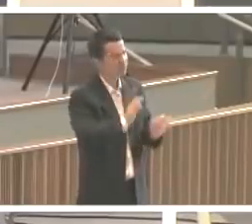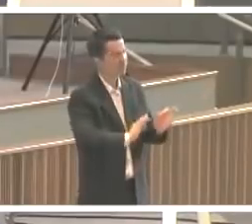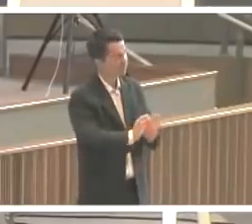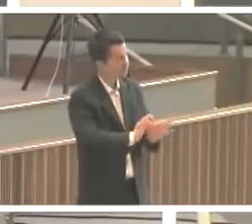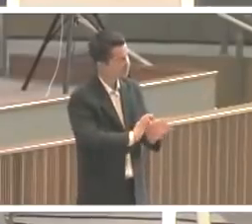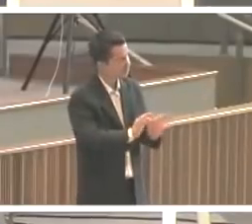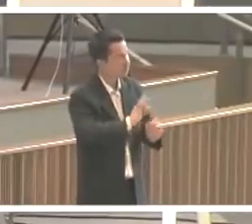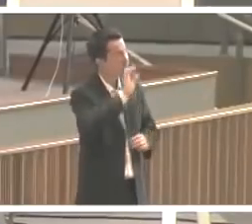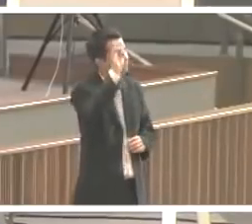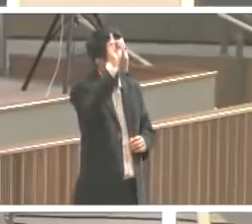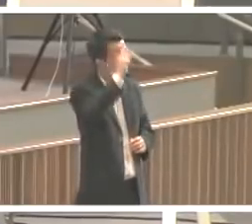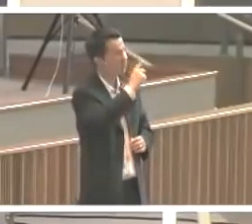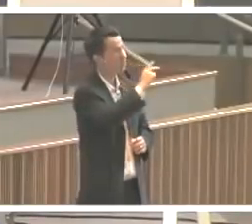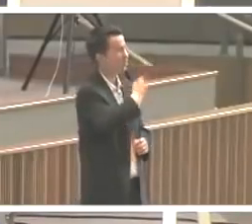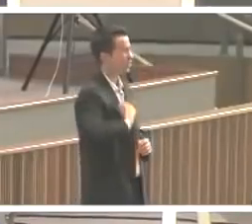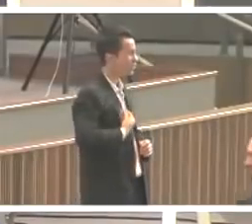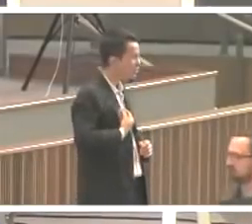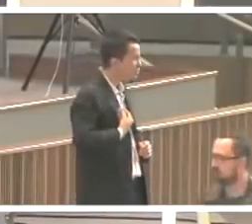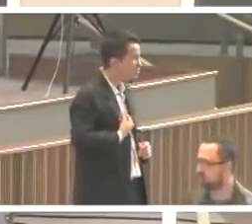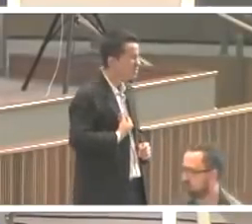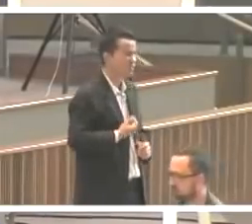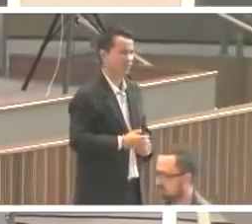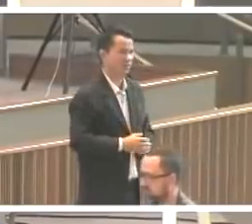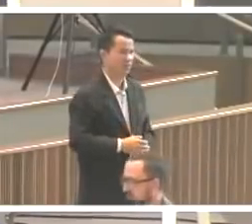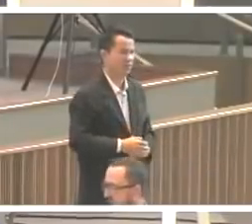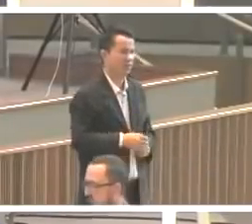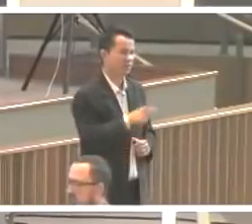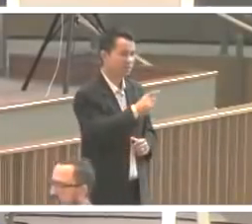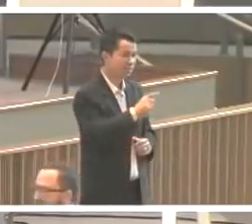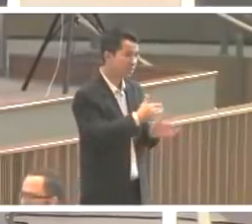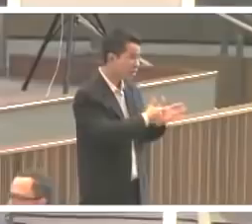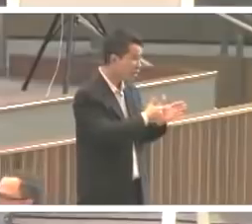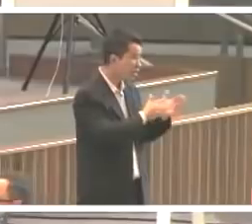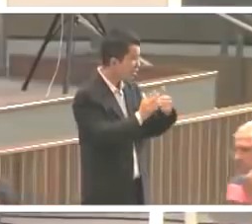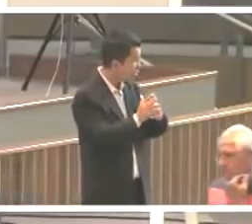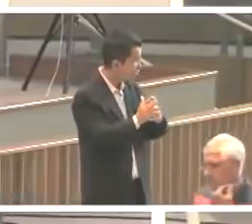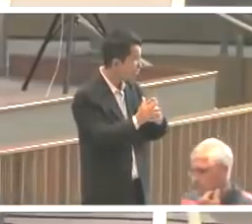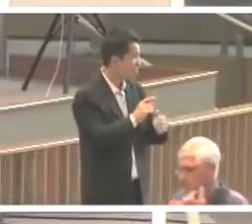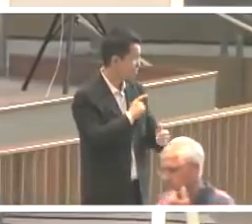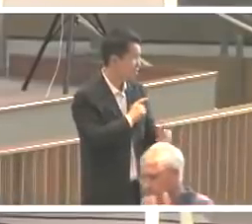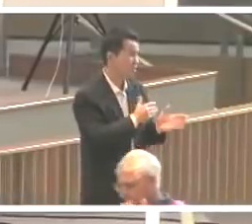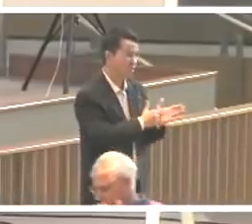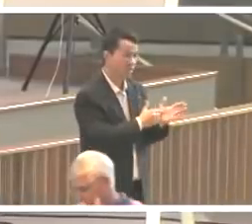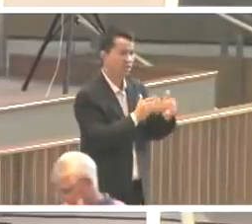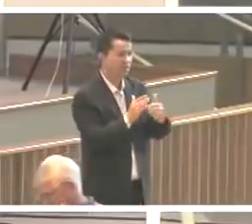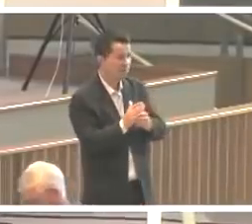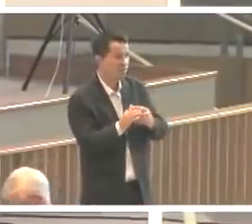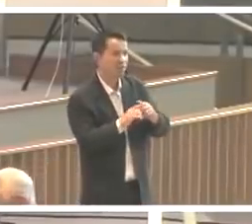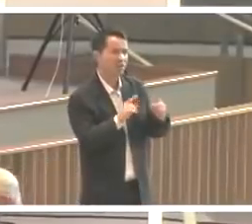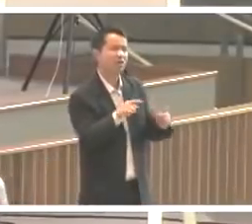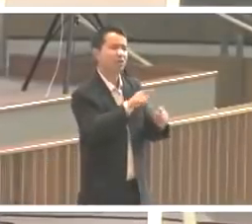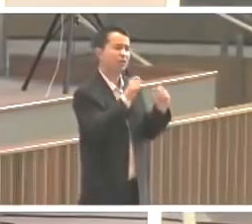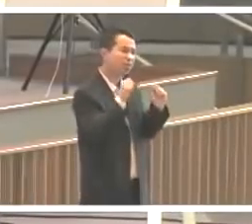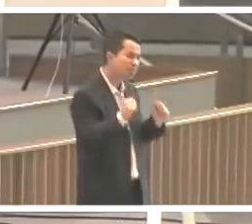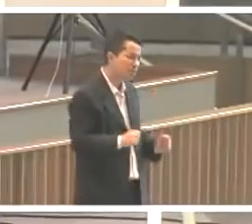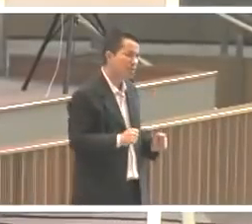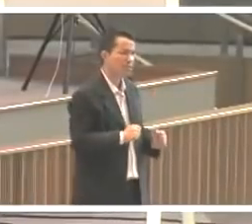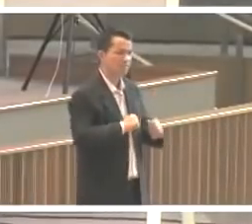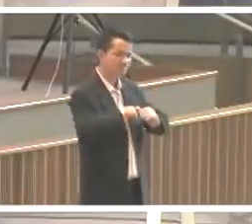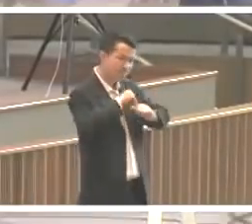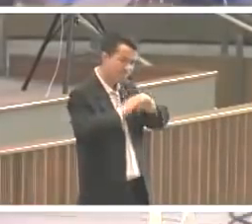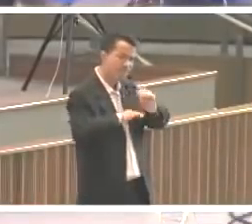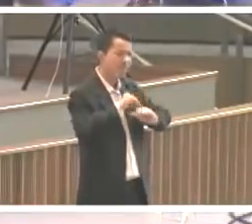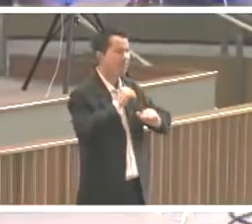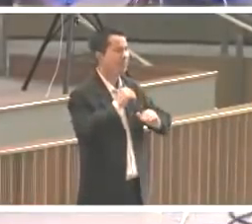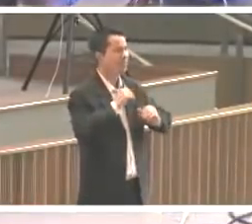apesar das nossas limitações. É lindo demais quando a gente vê Deus usar gente como